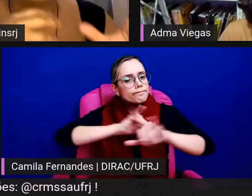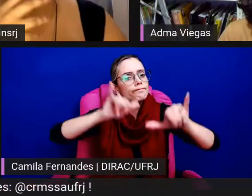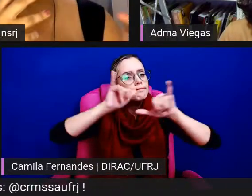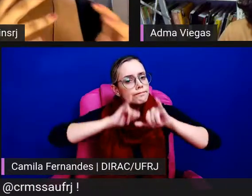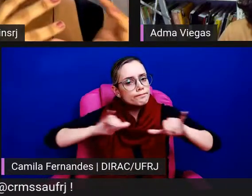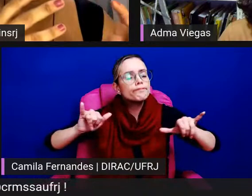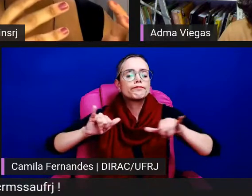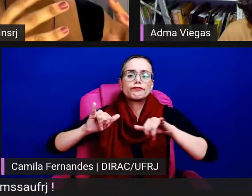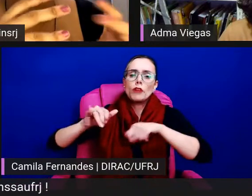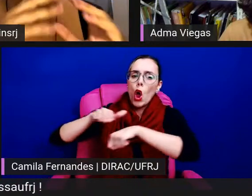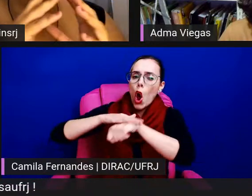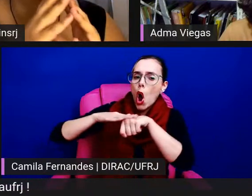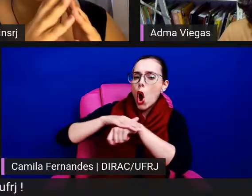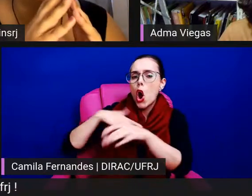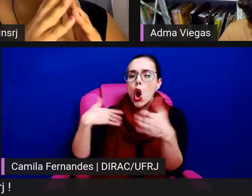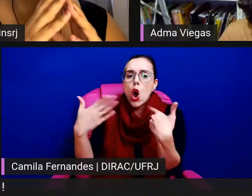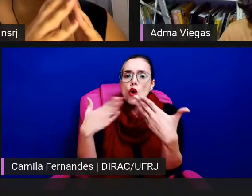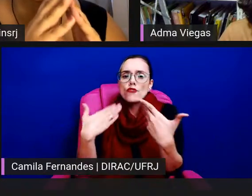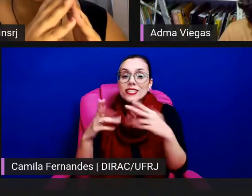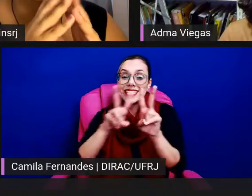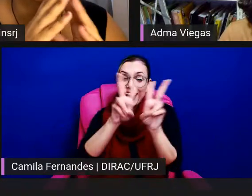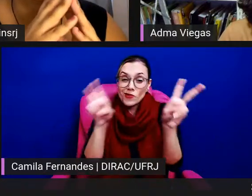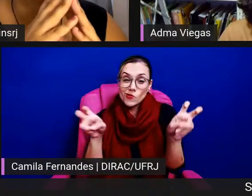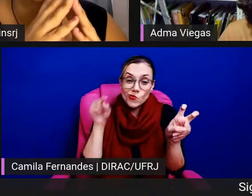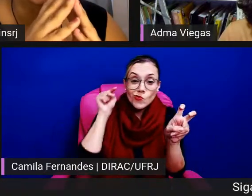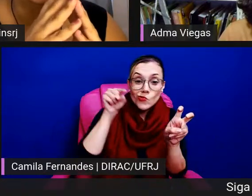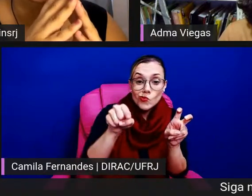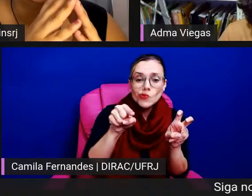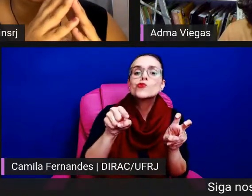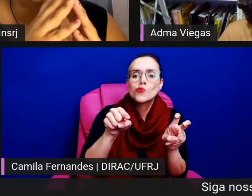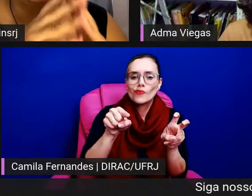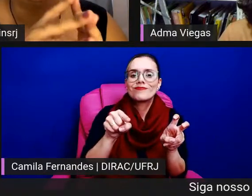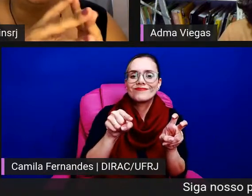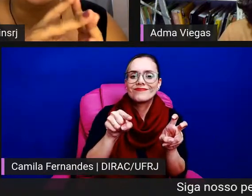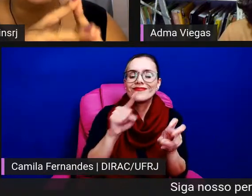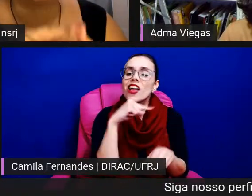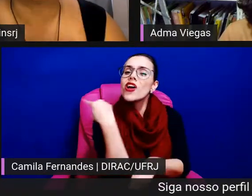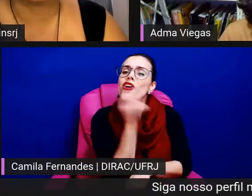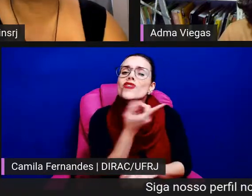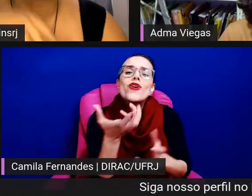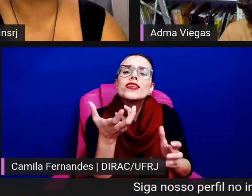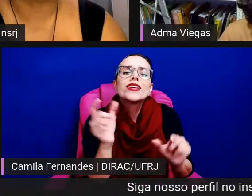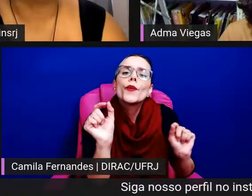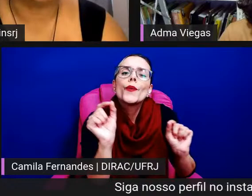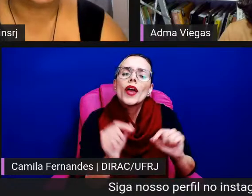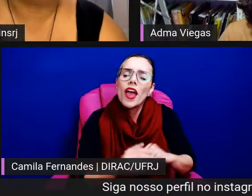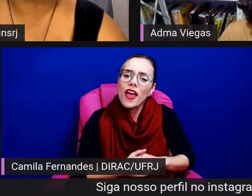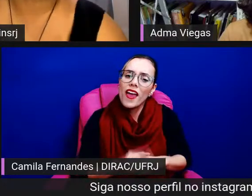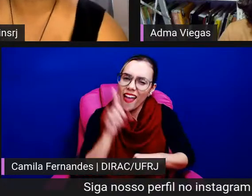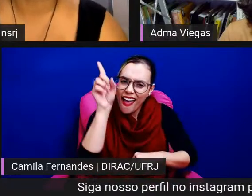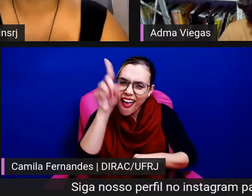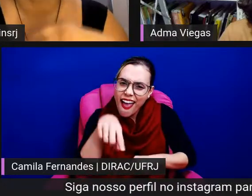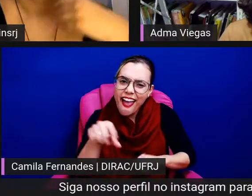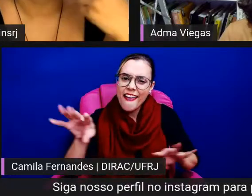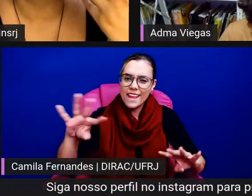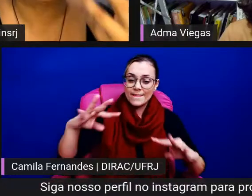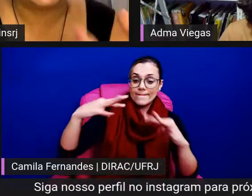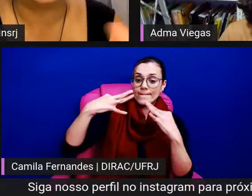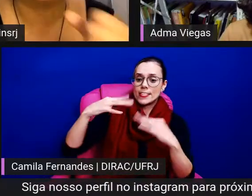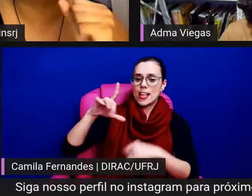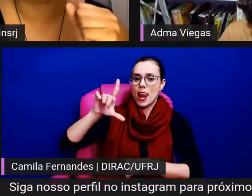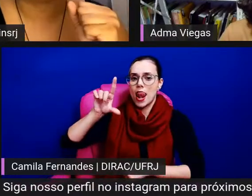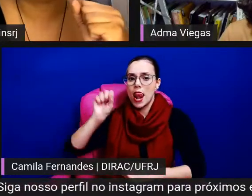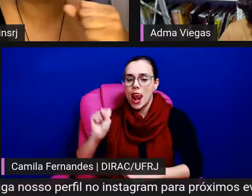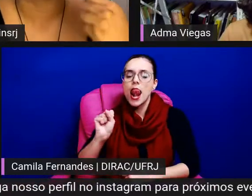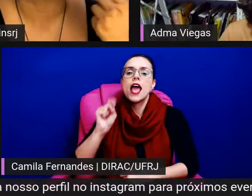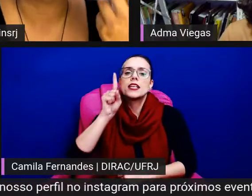o que é a visibilidade. Se, por um lado, a visibilidade que a gente quer é, obviamente, estar nos meios de comunicação, no